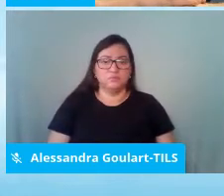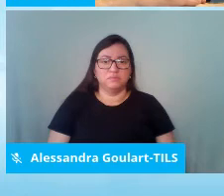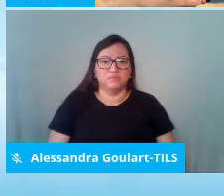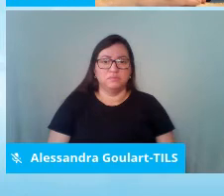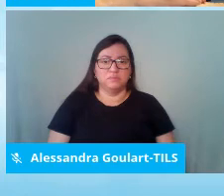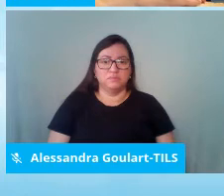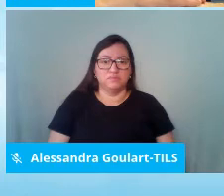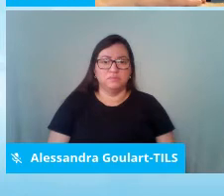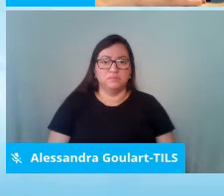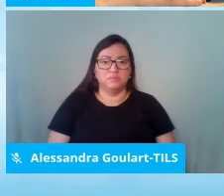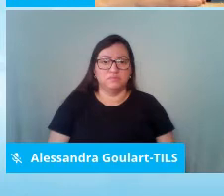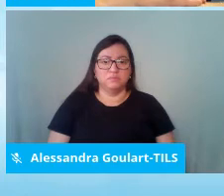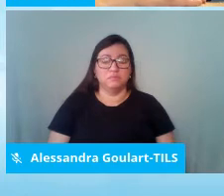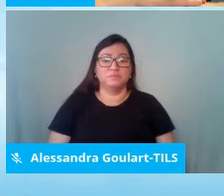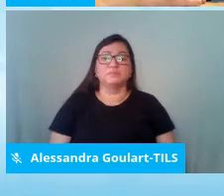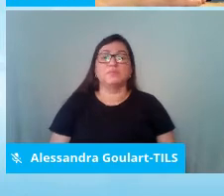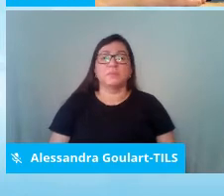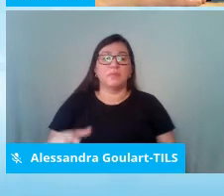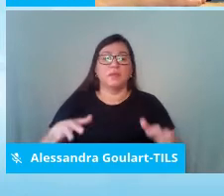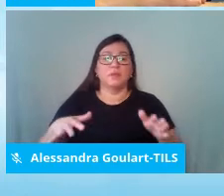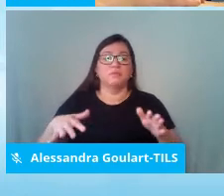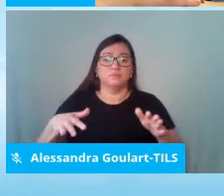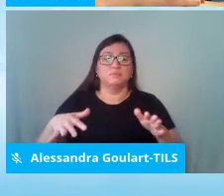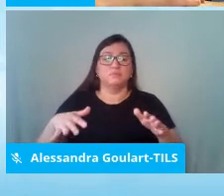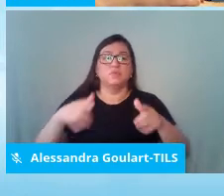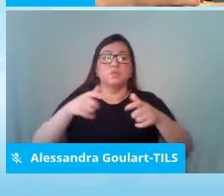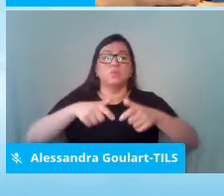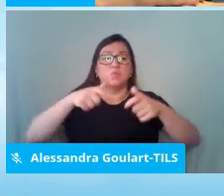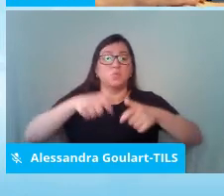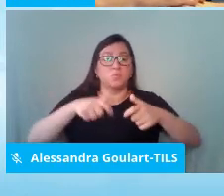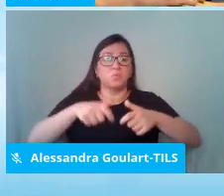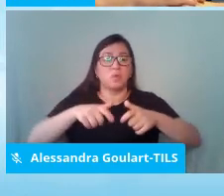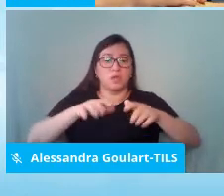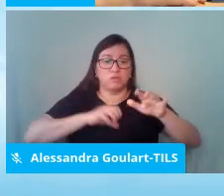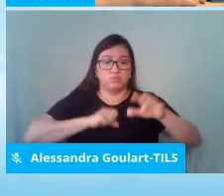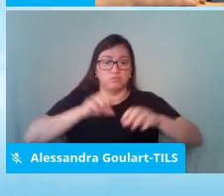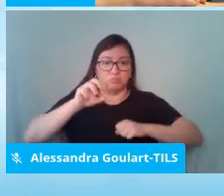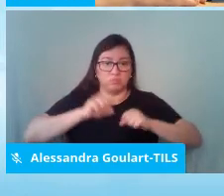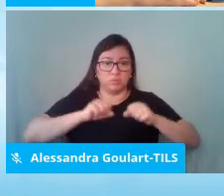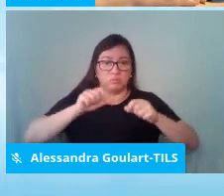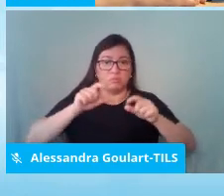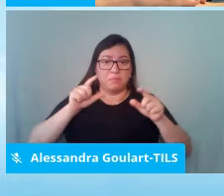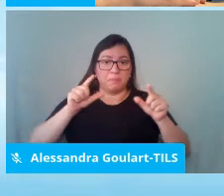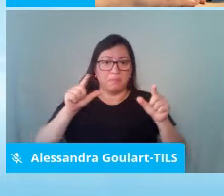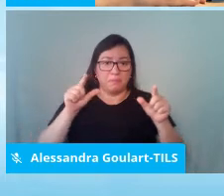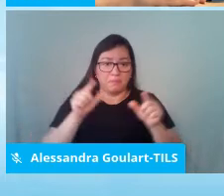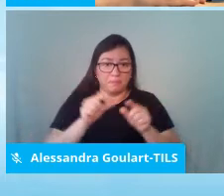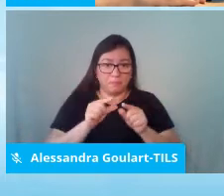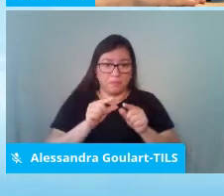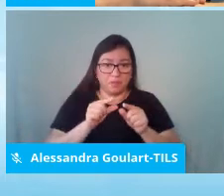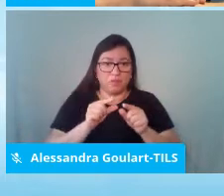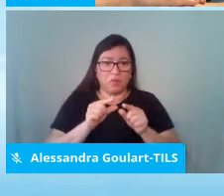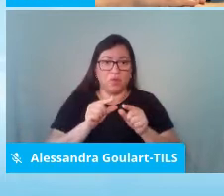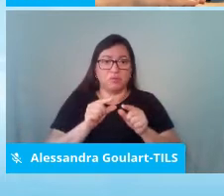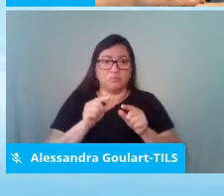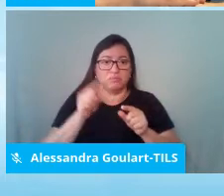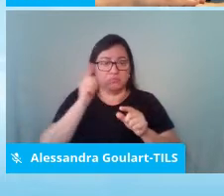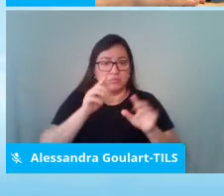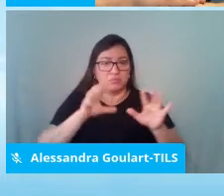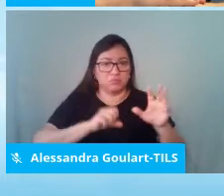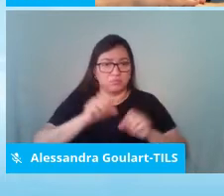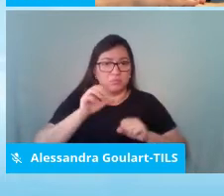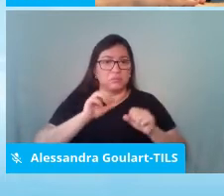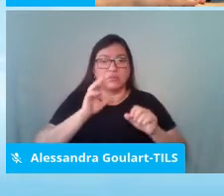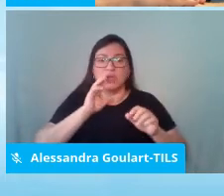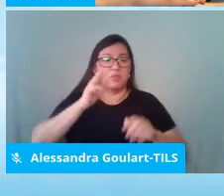mais acometida no estado do Rio Grande do Sul com sífilis na gestação É uma população de mulheres